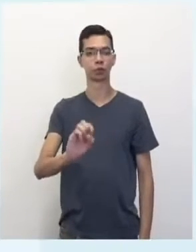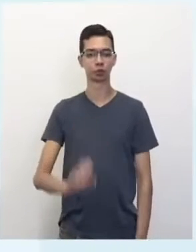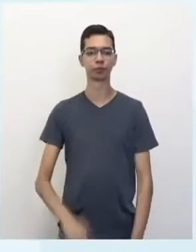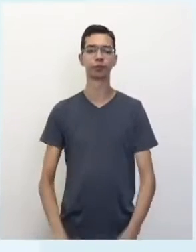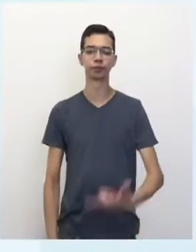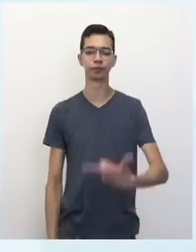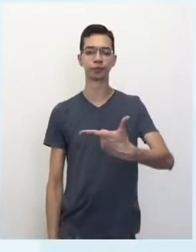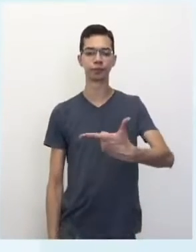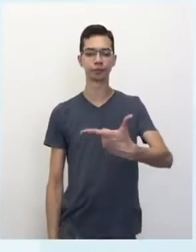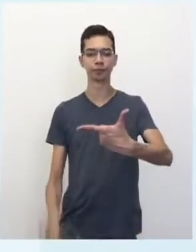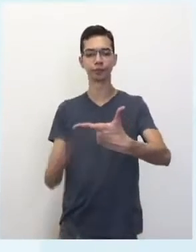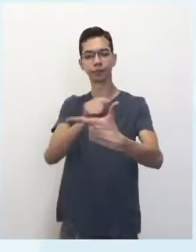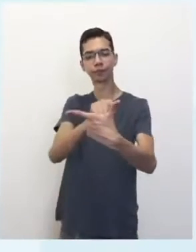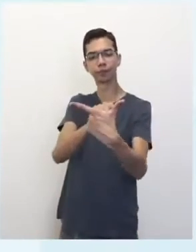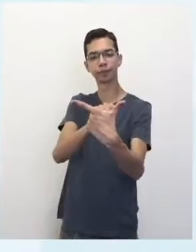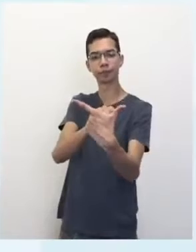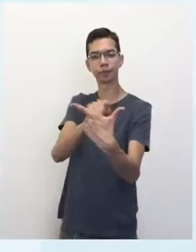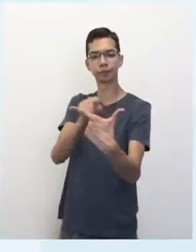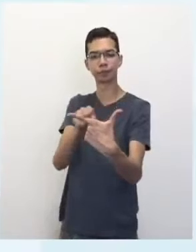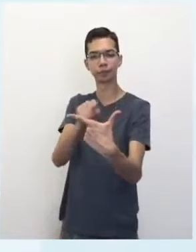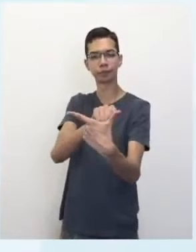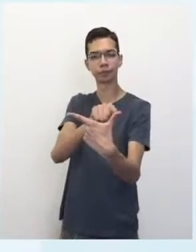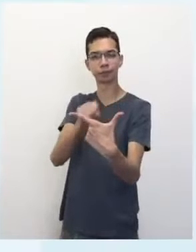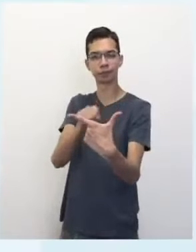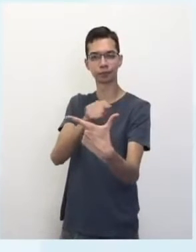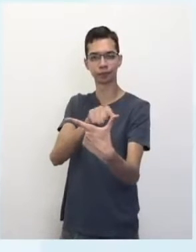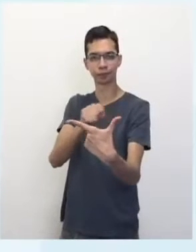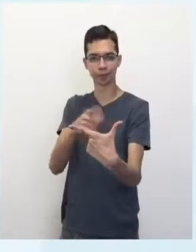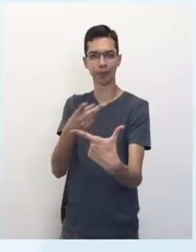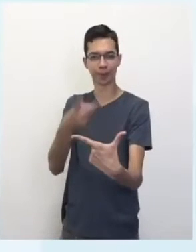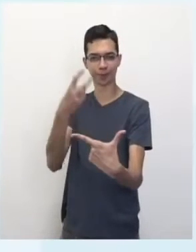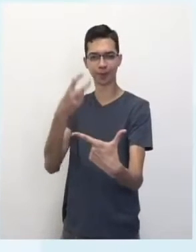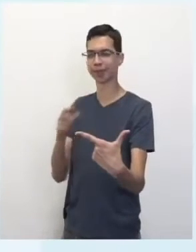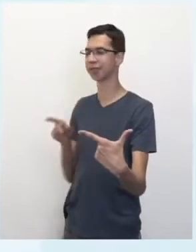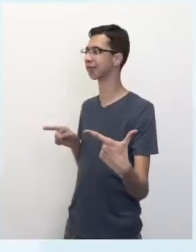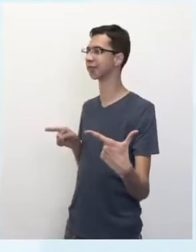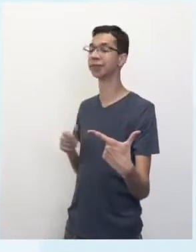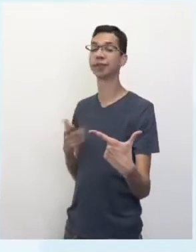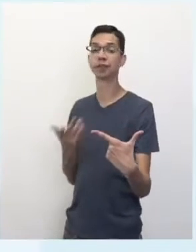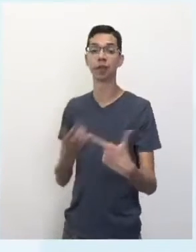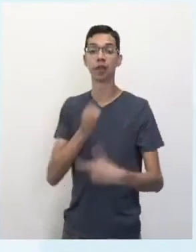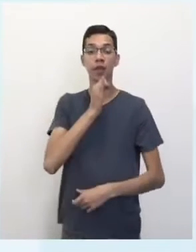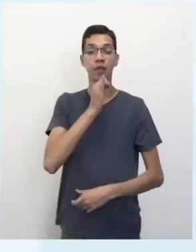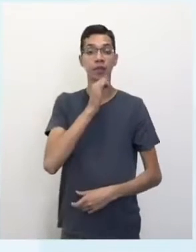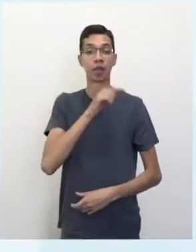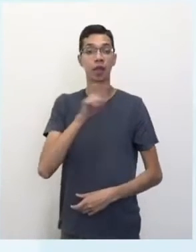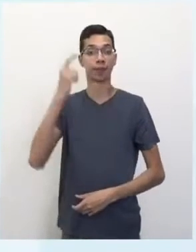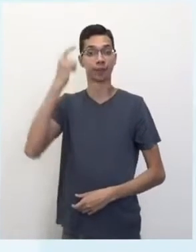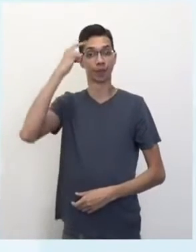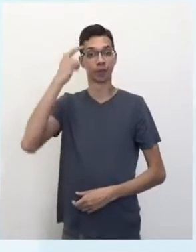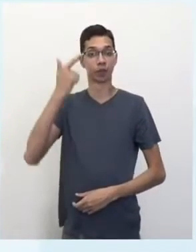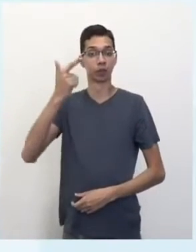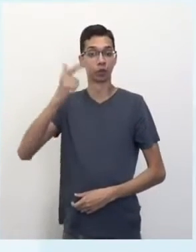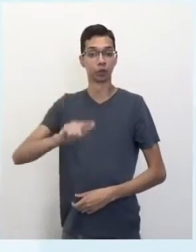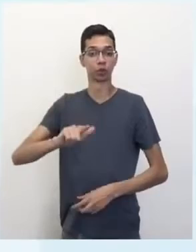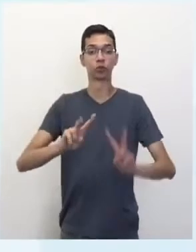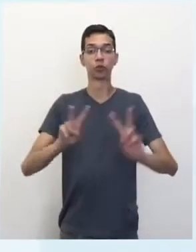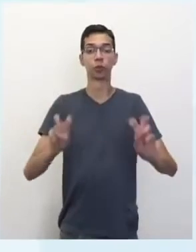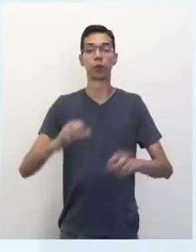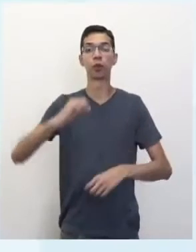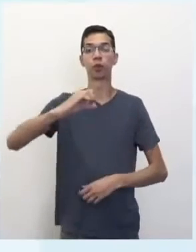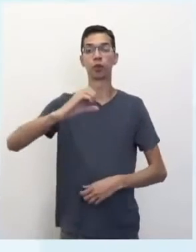que 180 graus. Então, de novo, né, se eu pensar na reta aqui 90 graus, ó, ele ultrapassa, né, Tony?